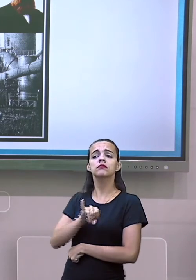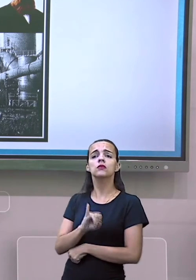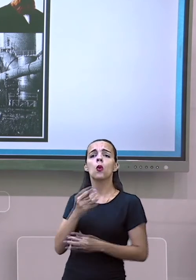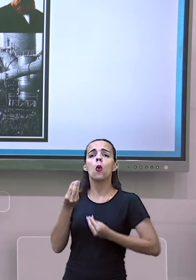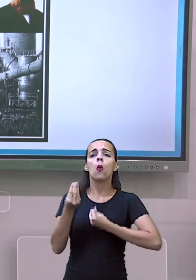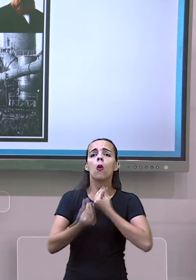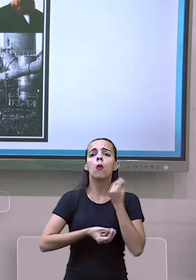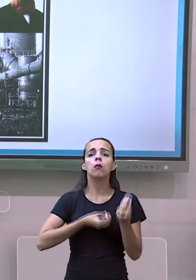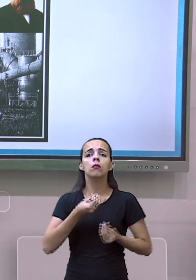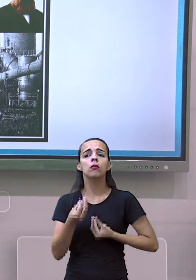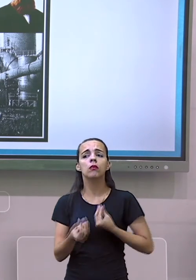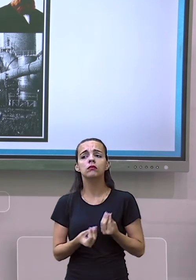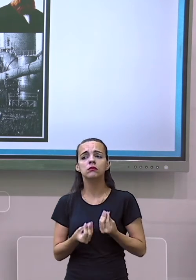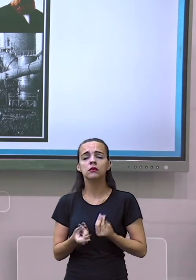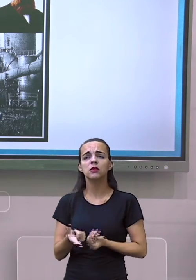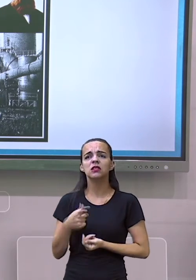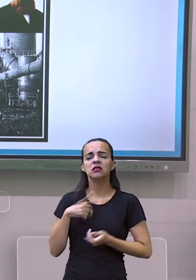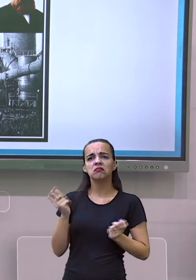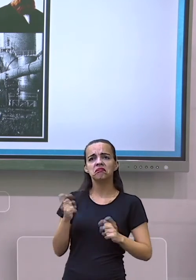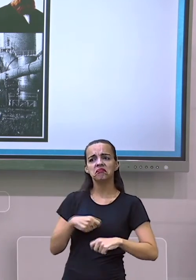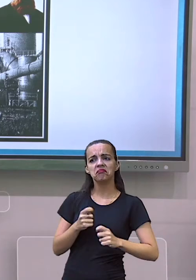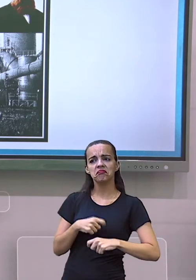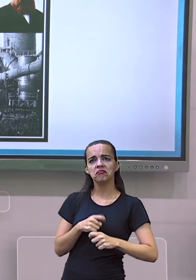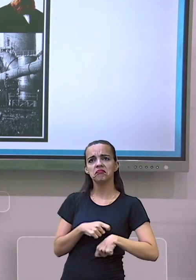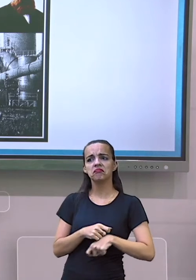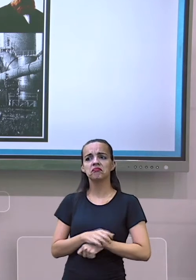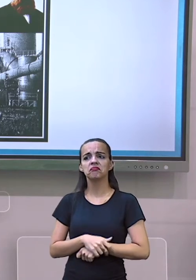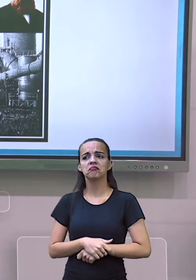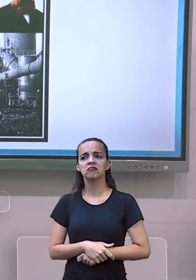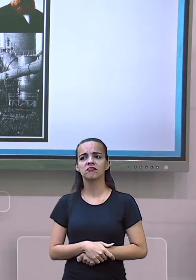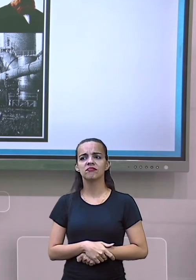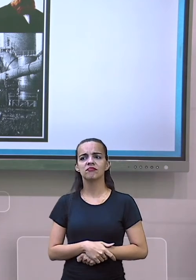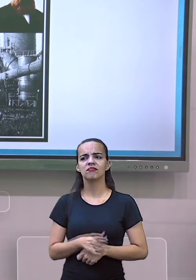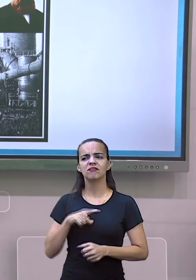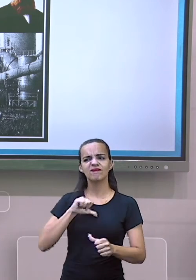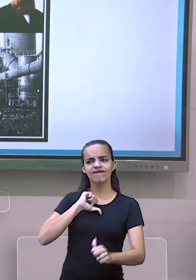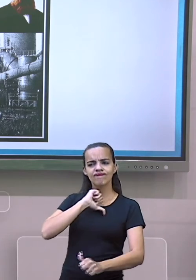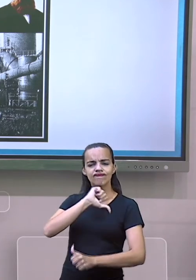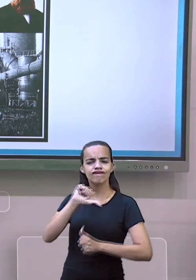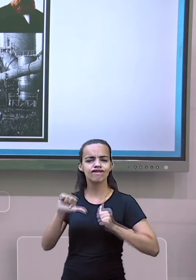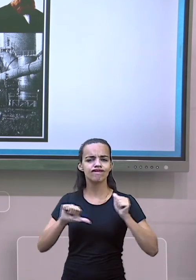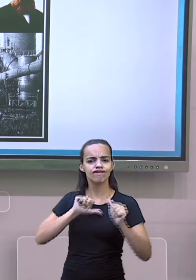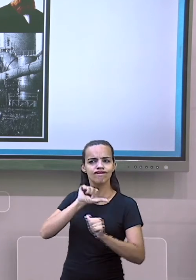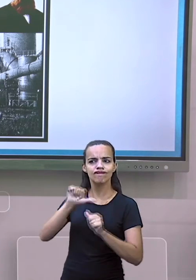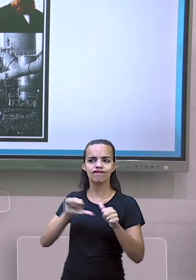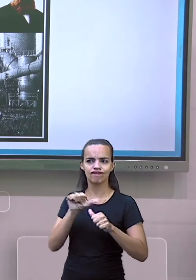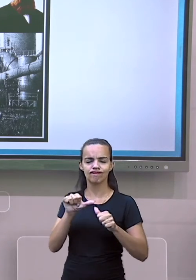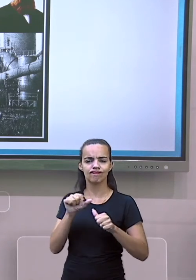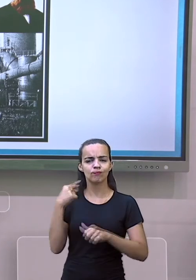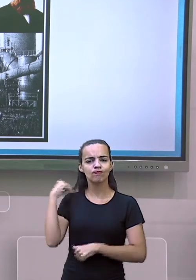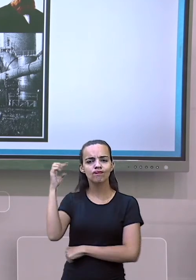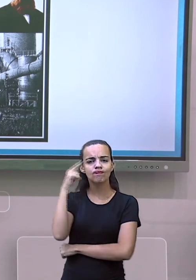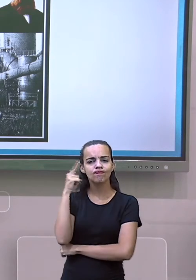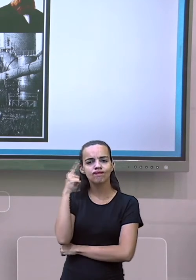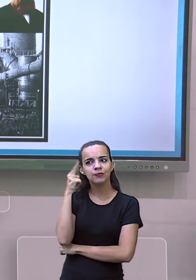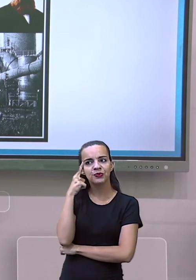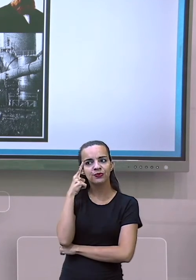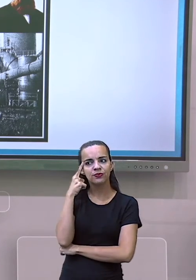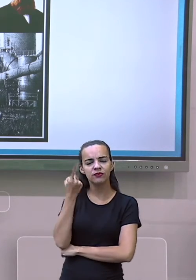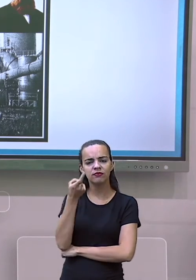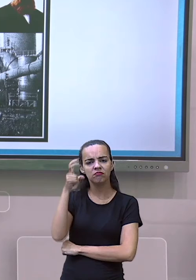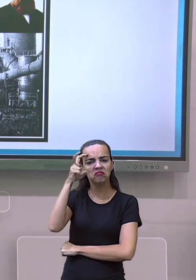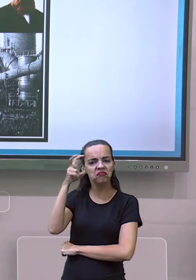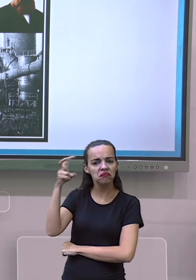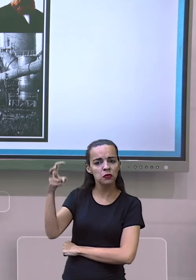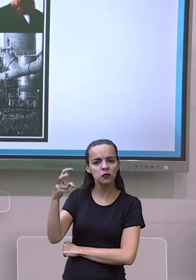como que nós temos ainda que mudar bastante o nosso pensamento, a nossa